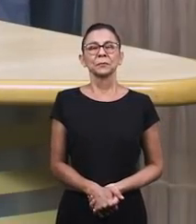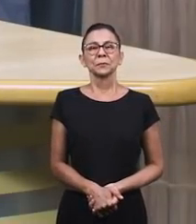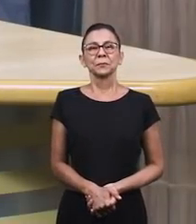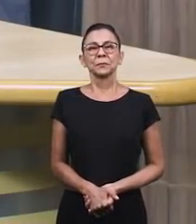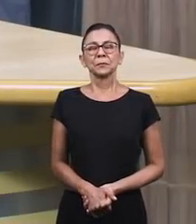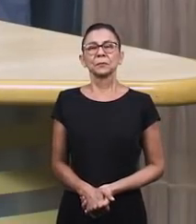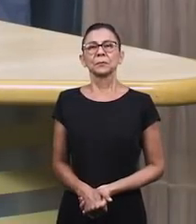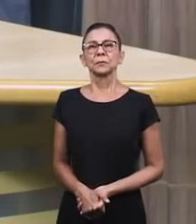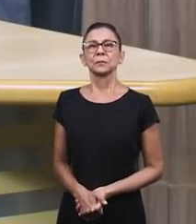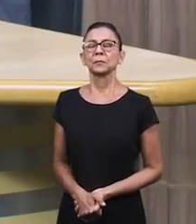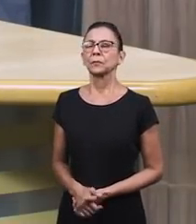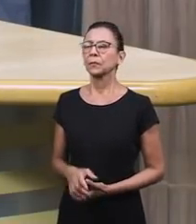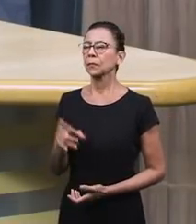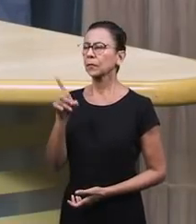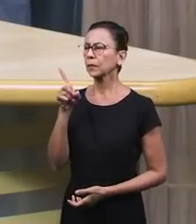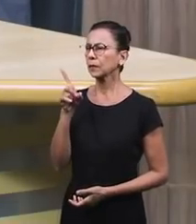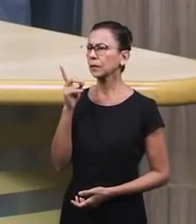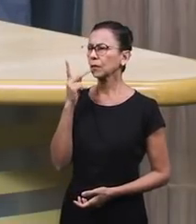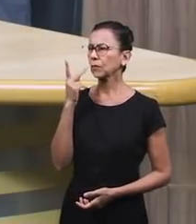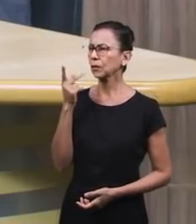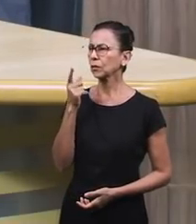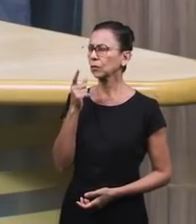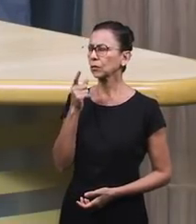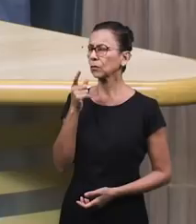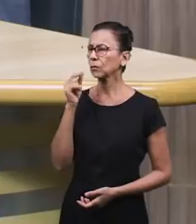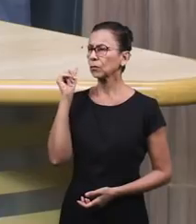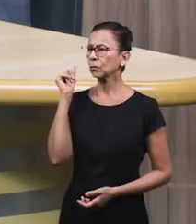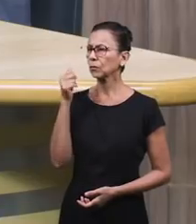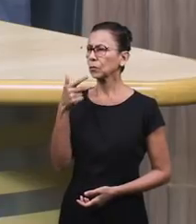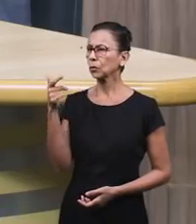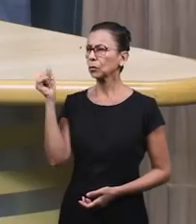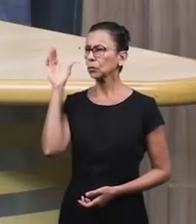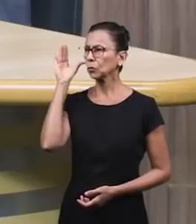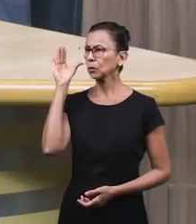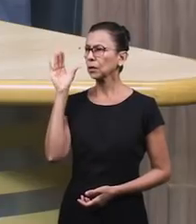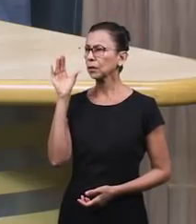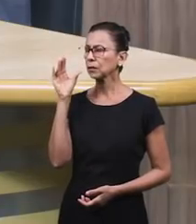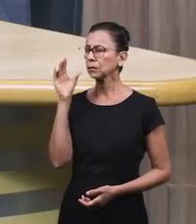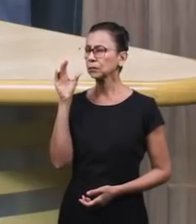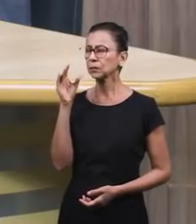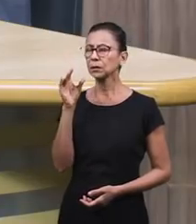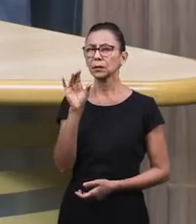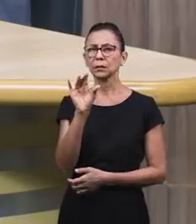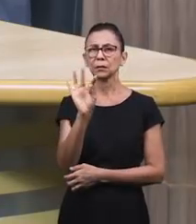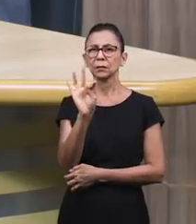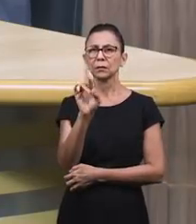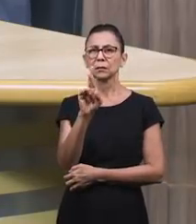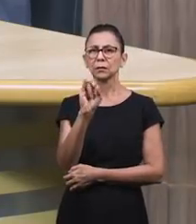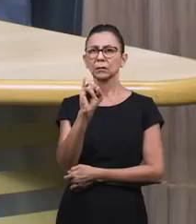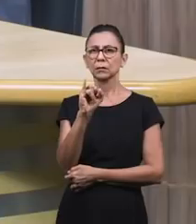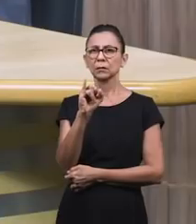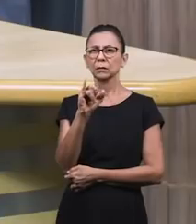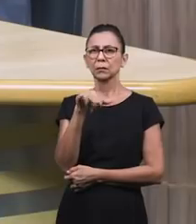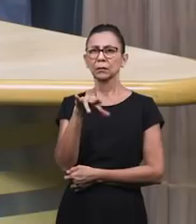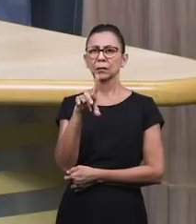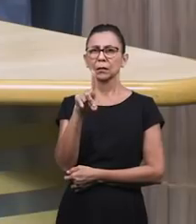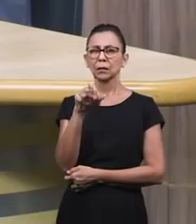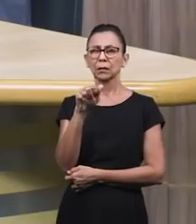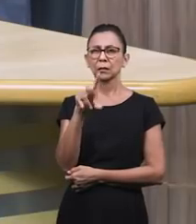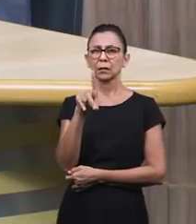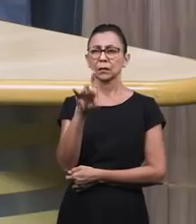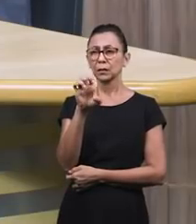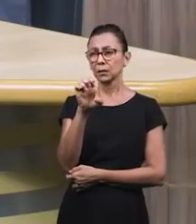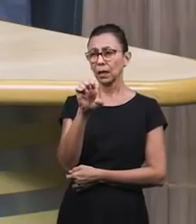Agora, você falou uma coisa agora que me chamou a atenção. Trindade são três. Trindade são Não há espaço no